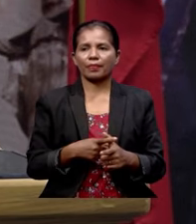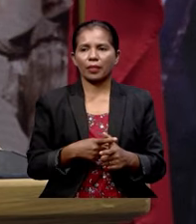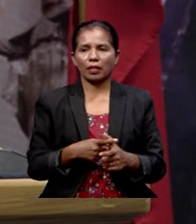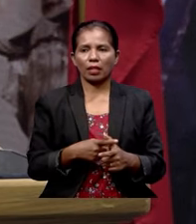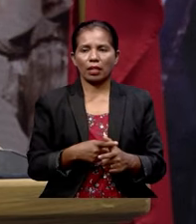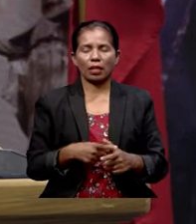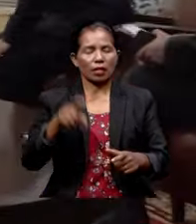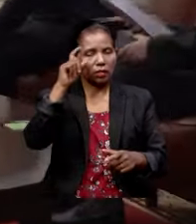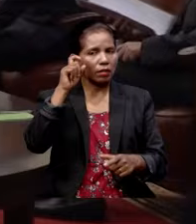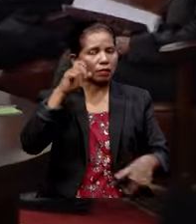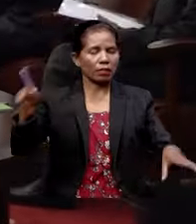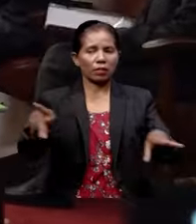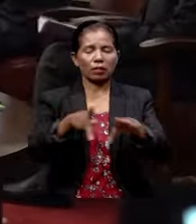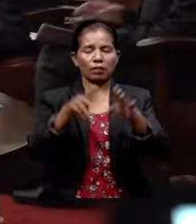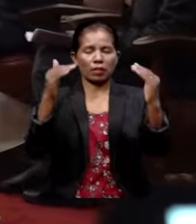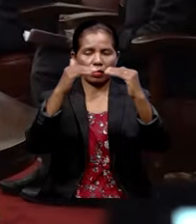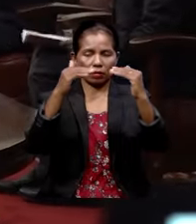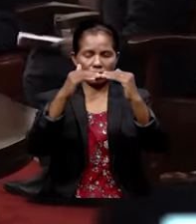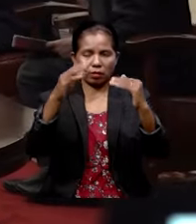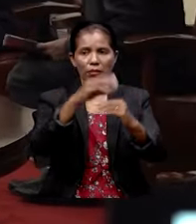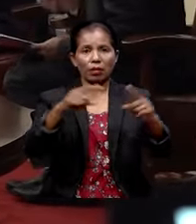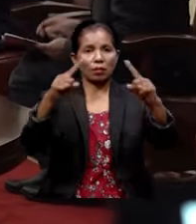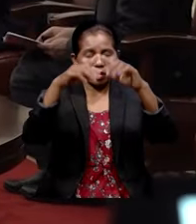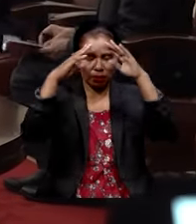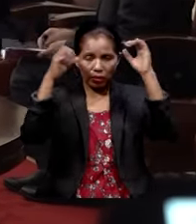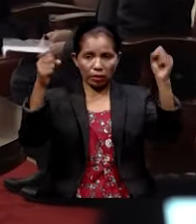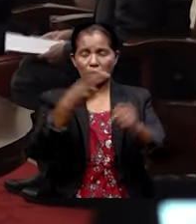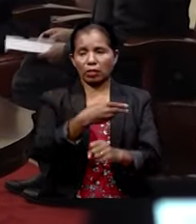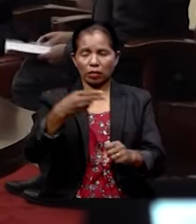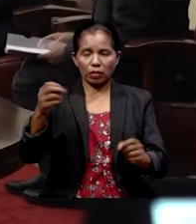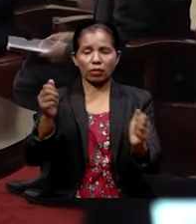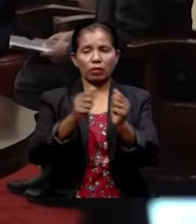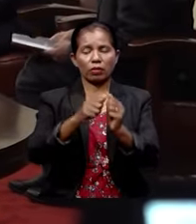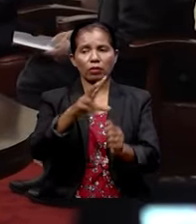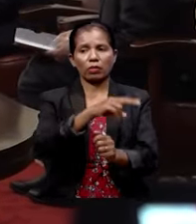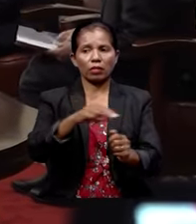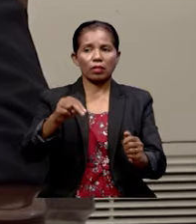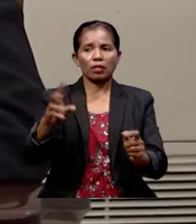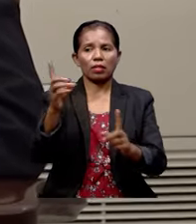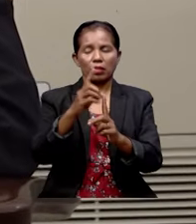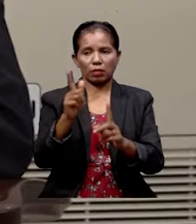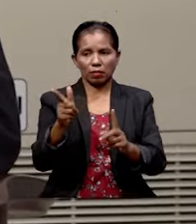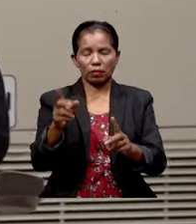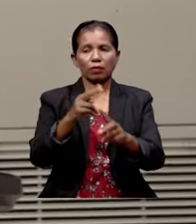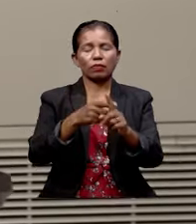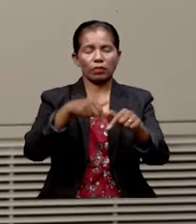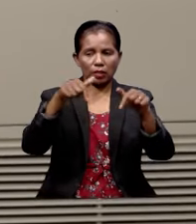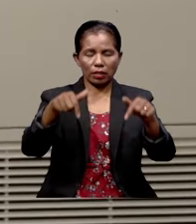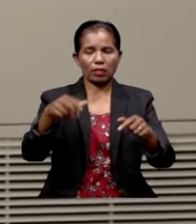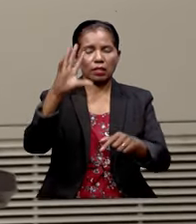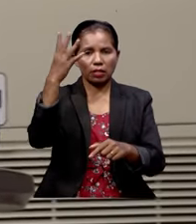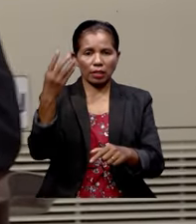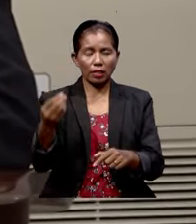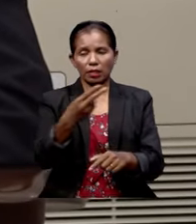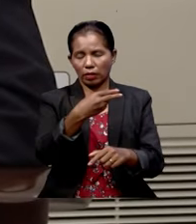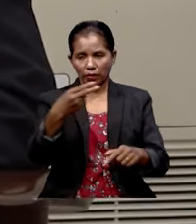foi insanana participe cerimônia tomar de posse ba presidente Prabowo, com a vice Gibran Rakabumi e a lorong Ronulu Fulang né, e a Jakarta, Indonesia. E a